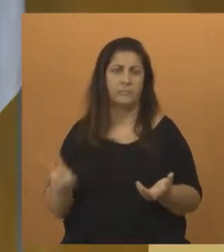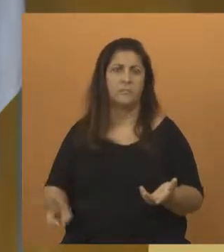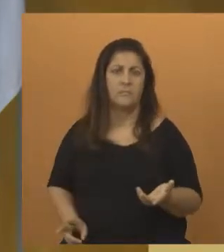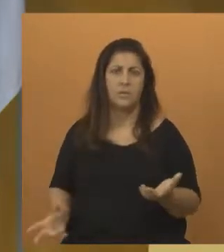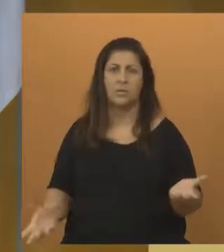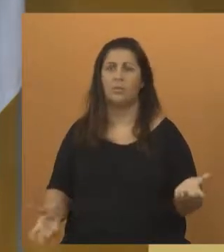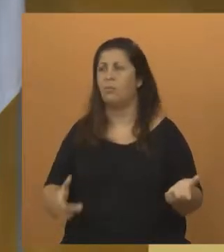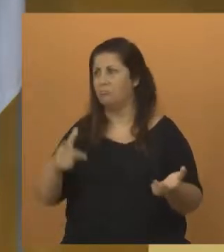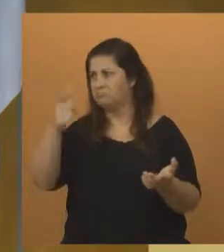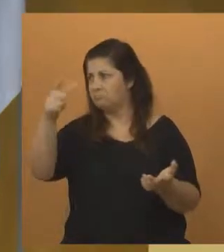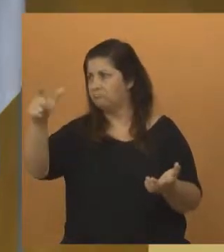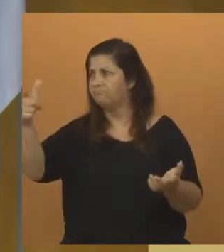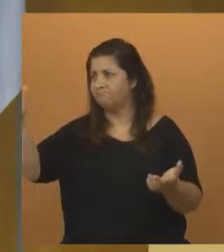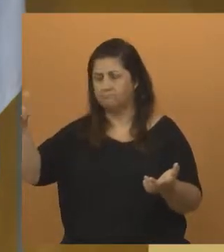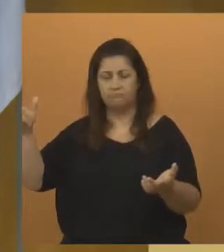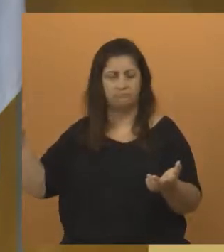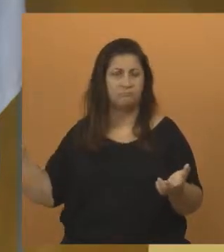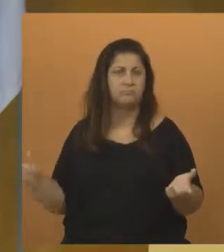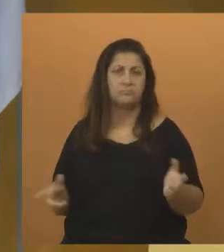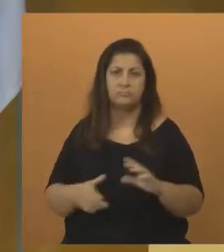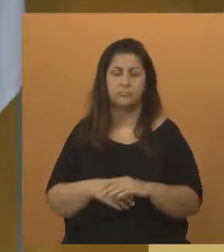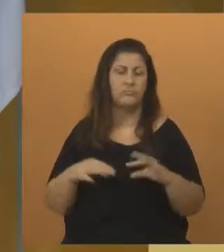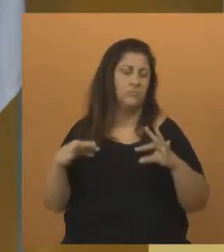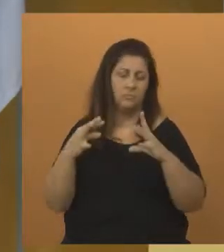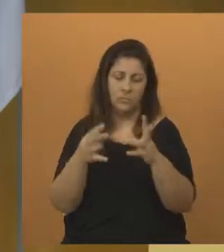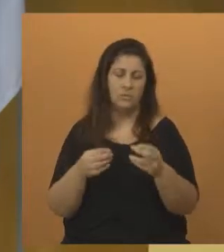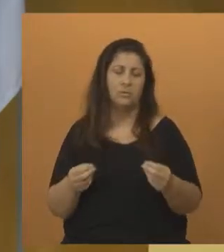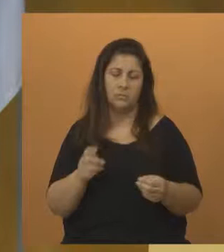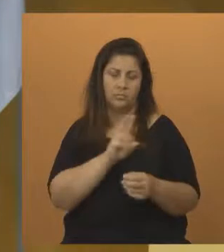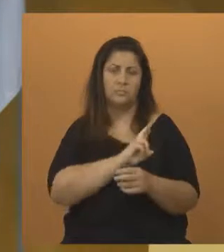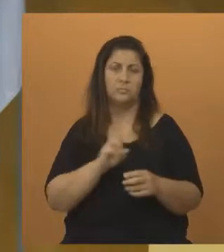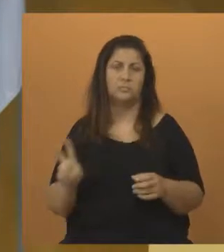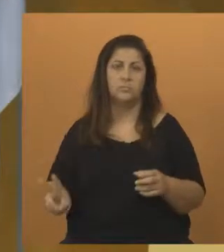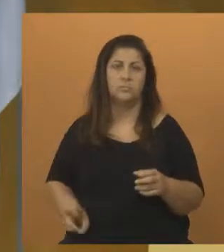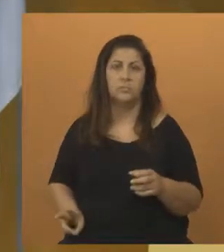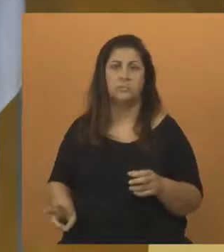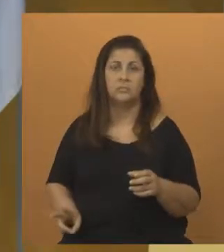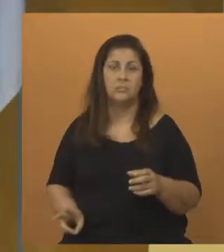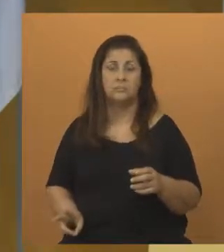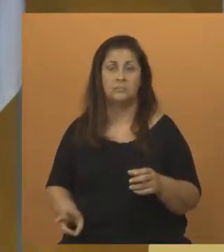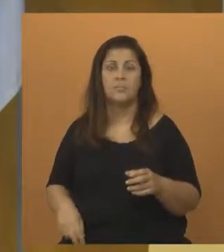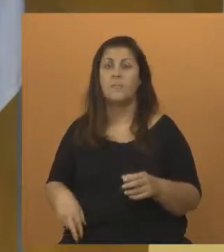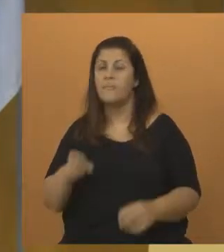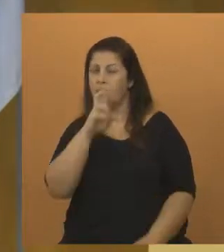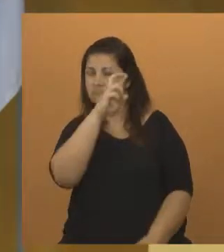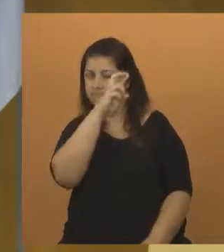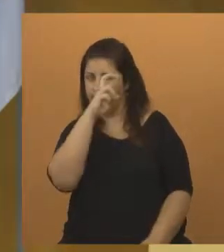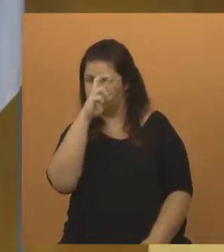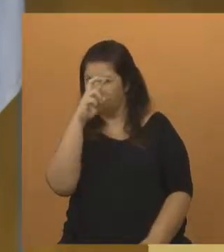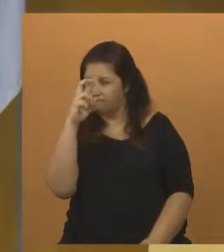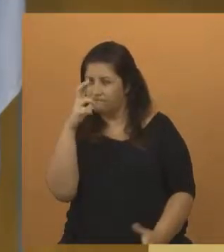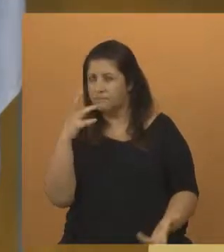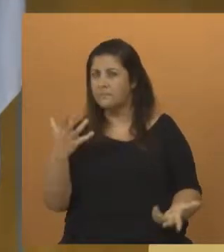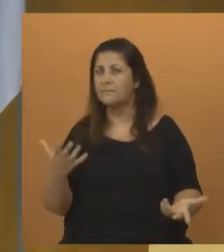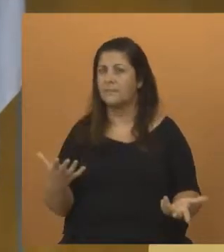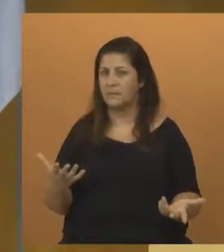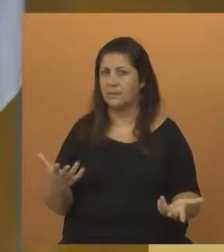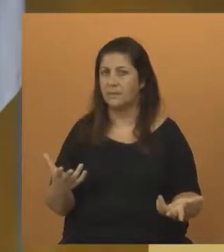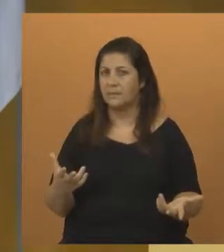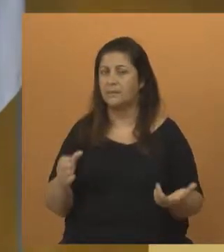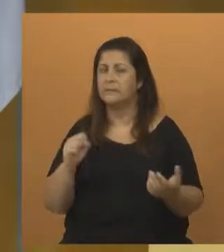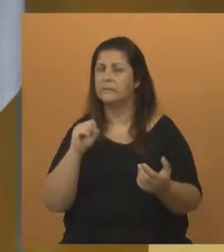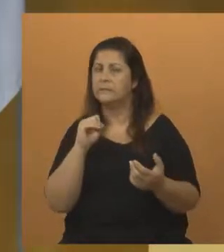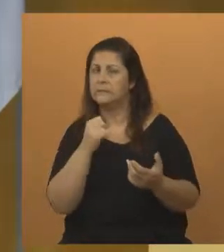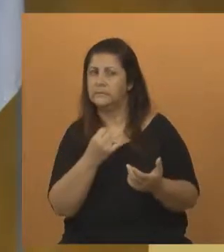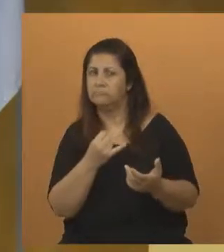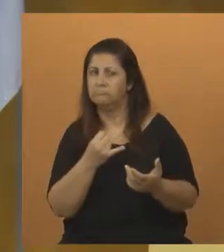o Flavinho, a Derbal, o Fernando, todos aqui, o Paulinho, nós estaremos fiscalizando a